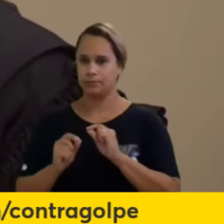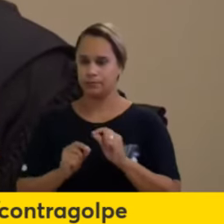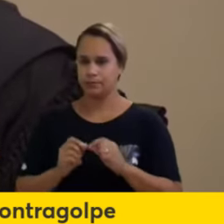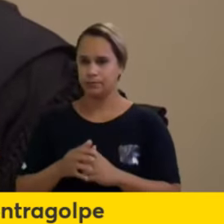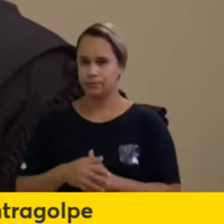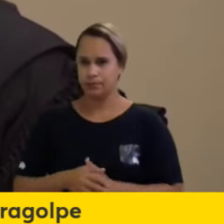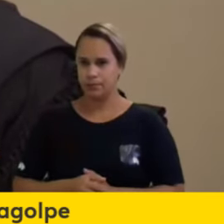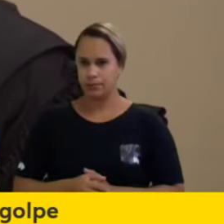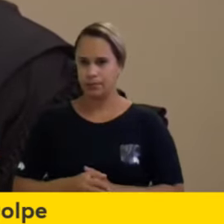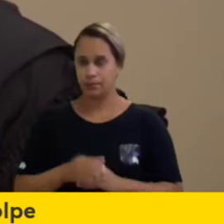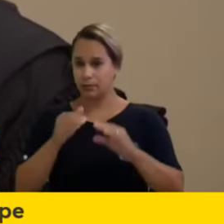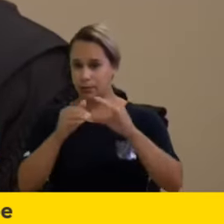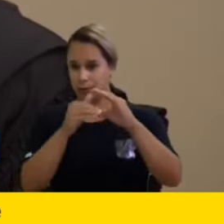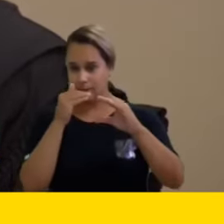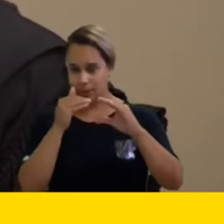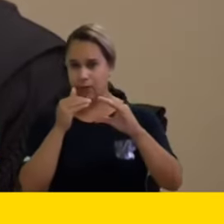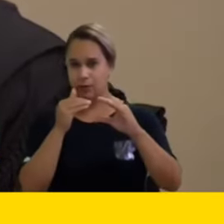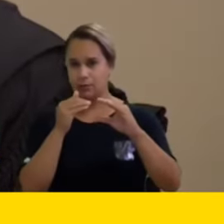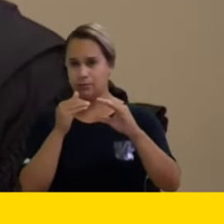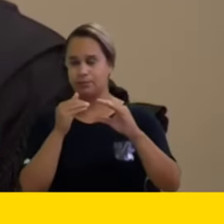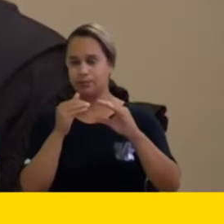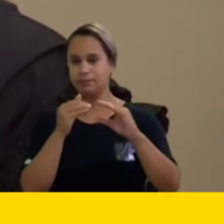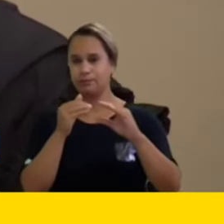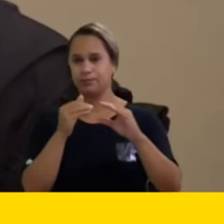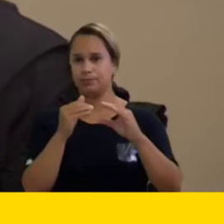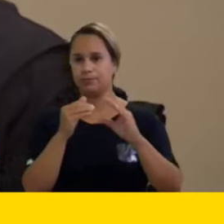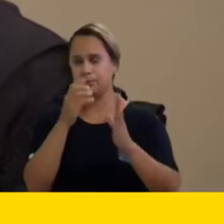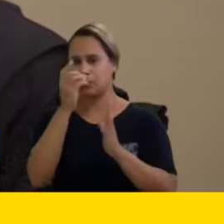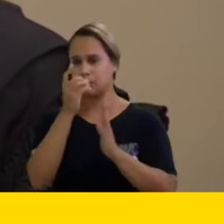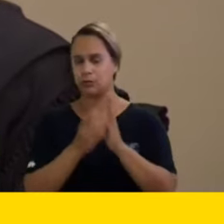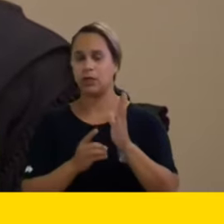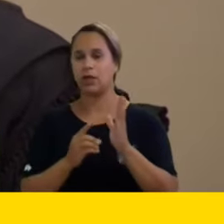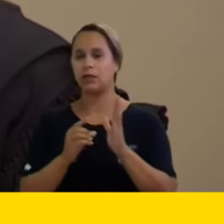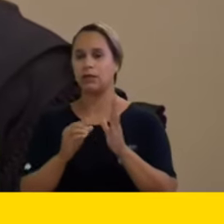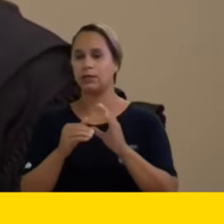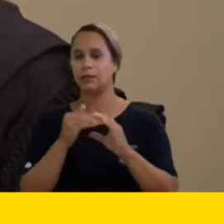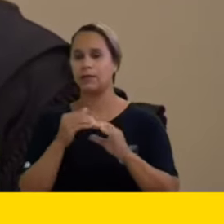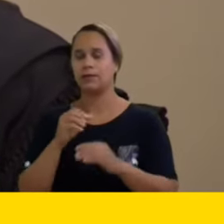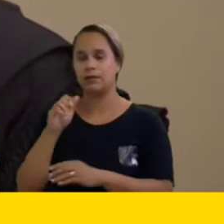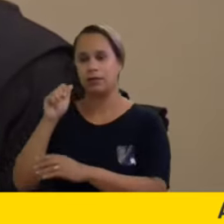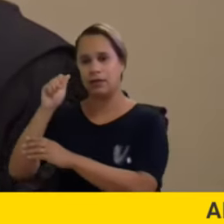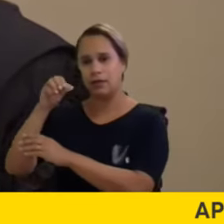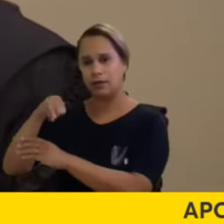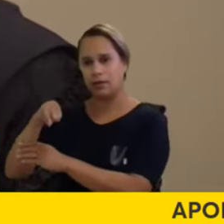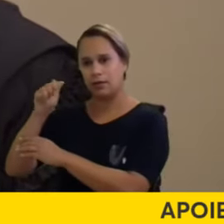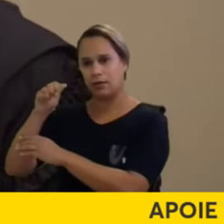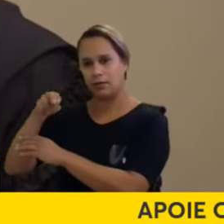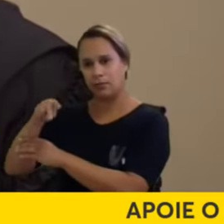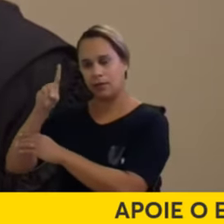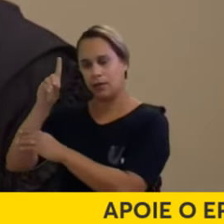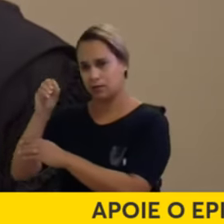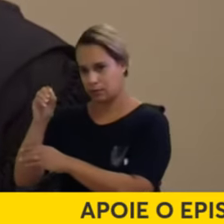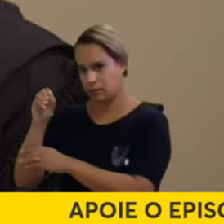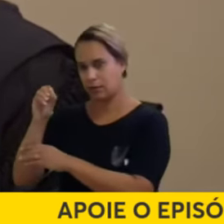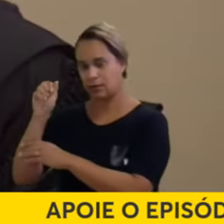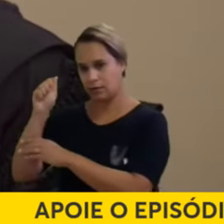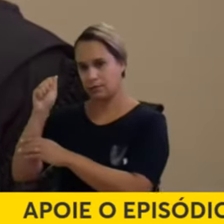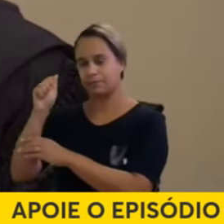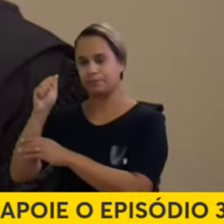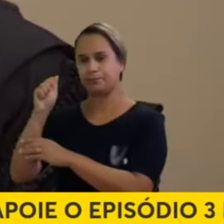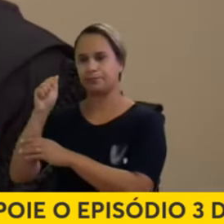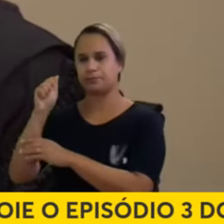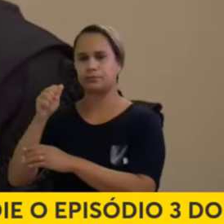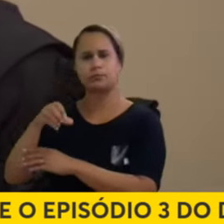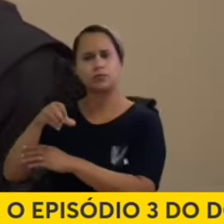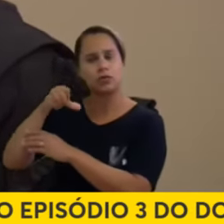43738 988 página 14 que foi encaminhado por Amanda prandin do departamento jurídico da União Brasil em 9 de maio de